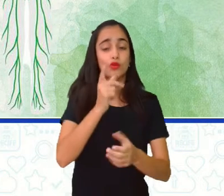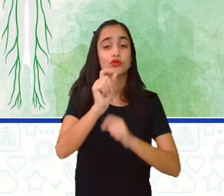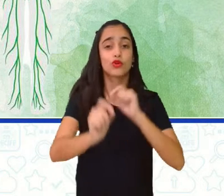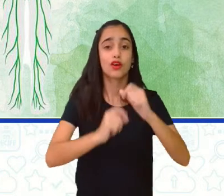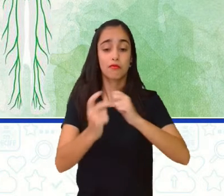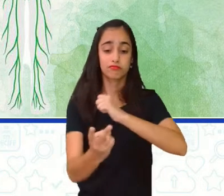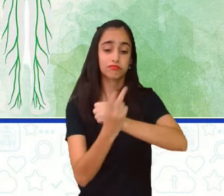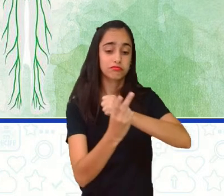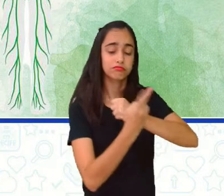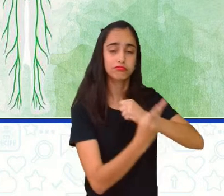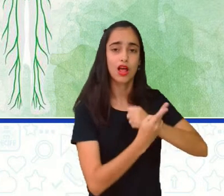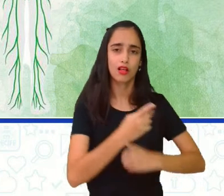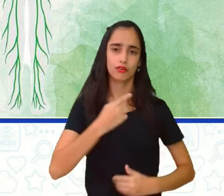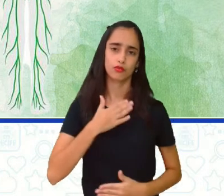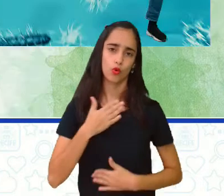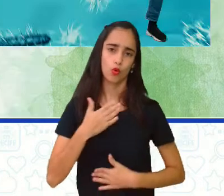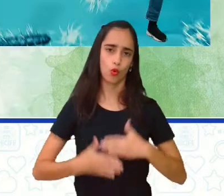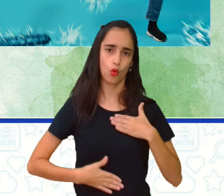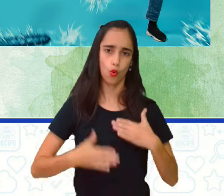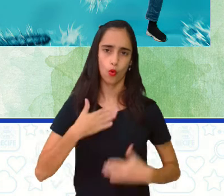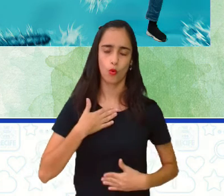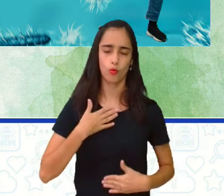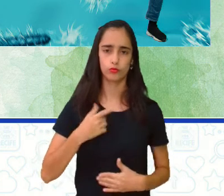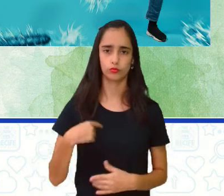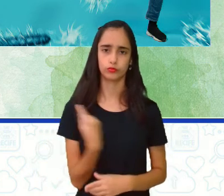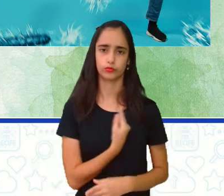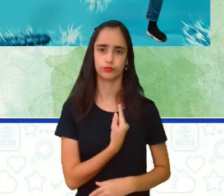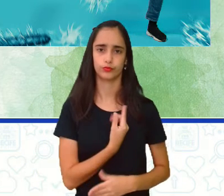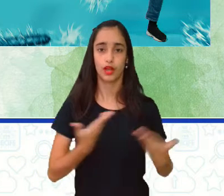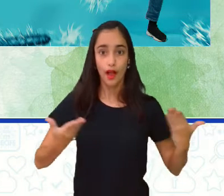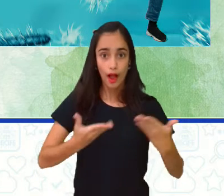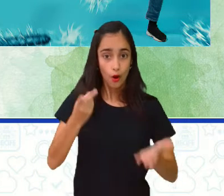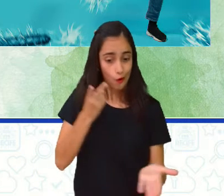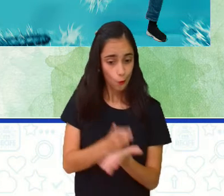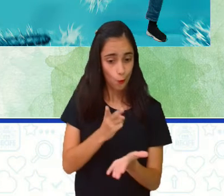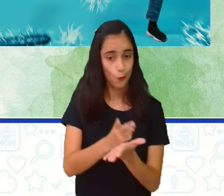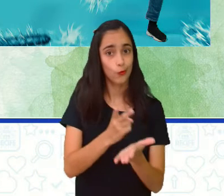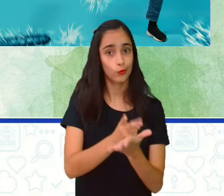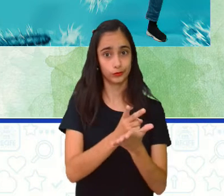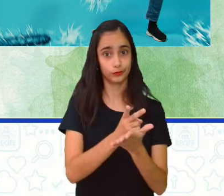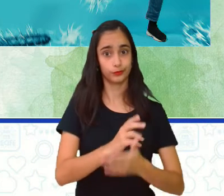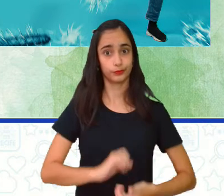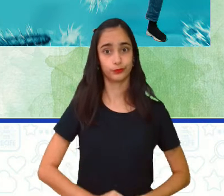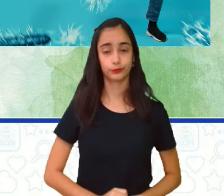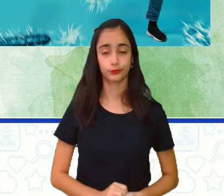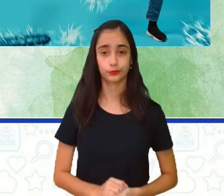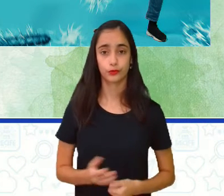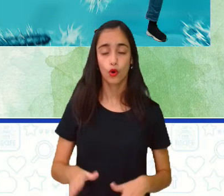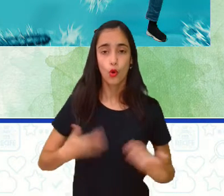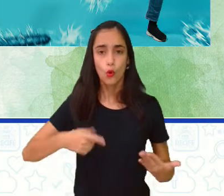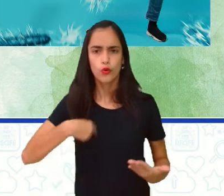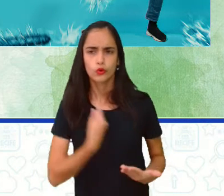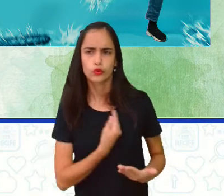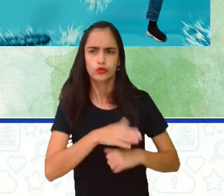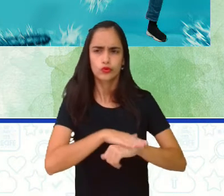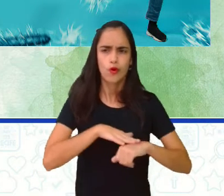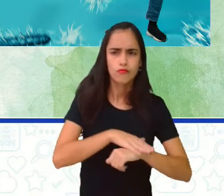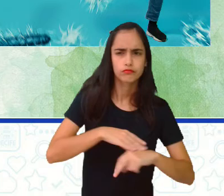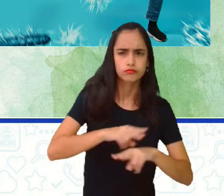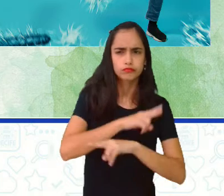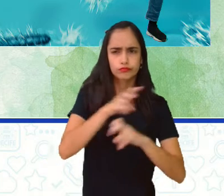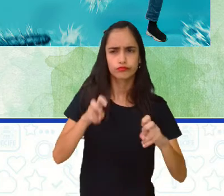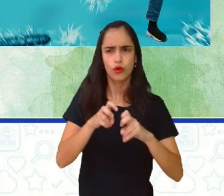desses agentes patogênicos. Na continuação, quando a gente fala em agentes patogênicos, é muito importante a